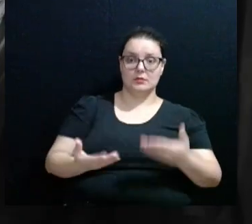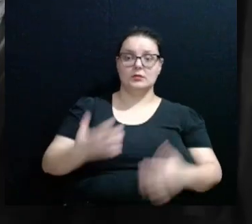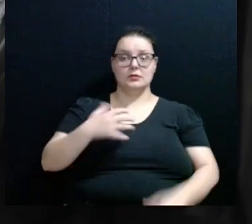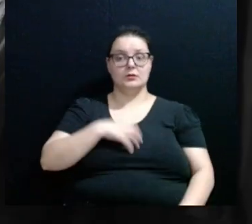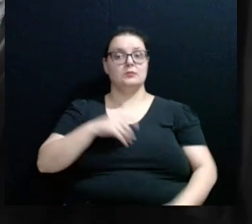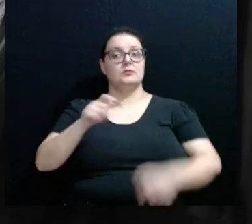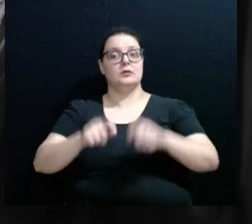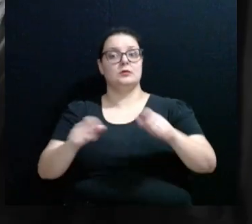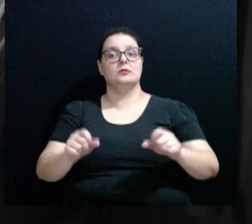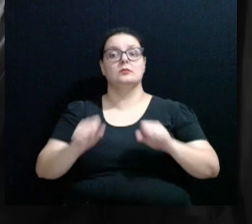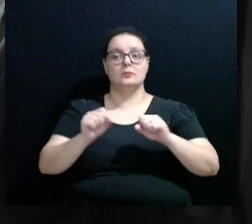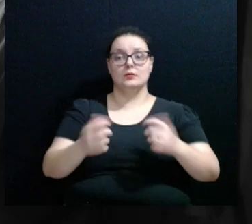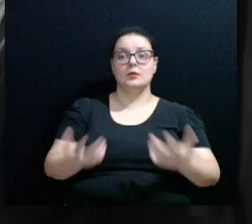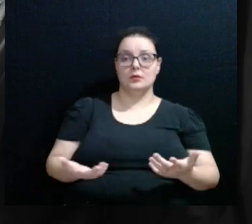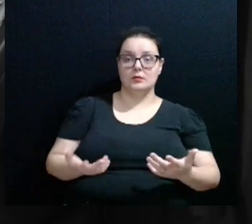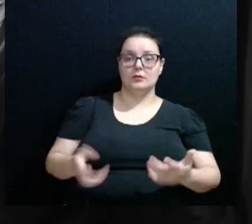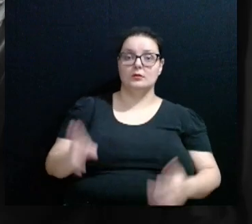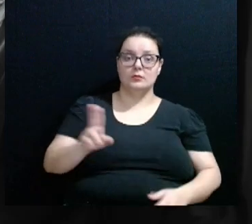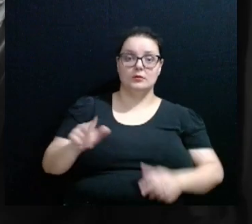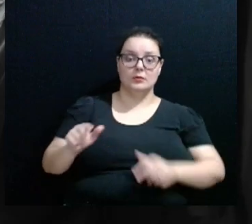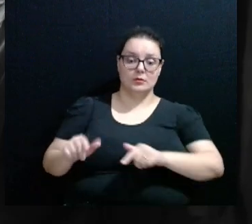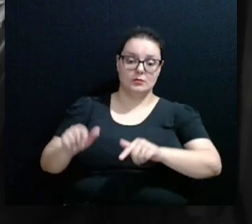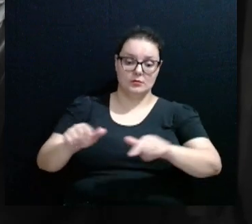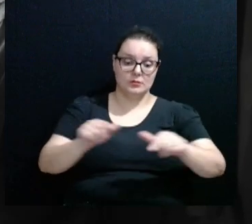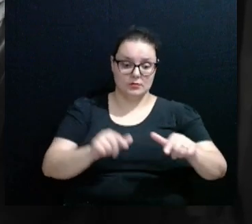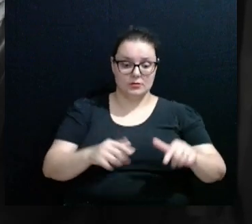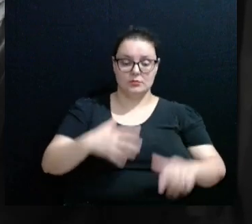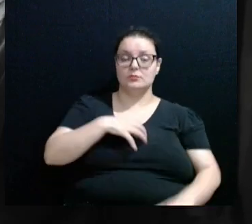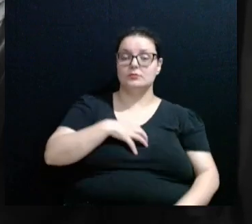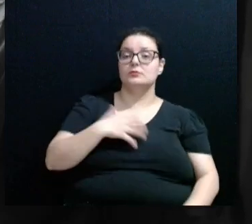possam ocupar os espaços de uma forma